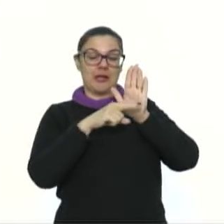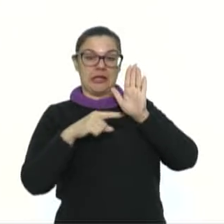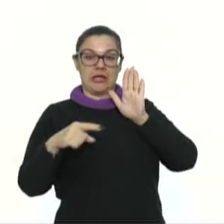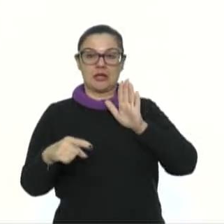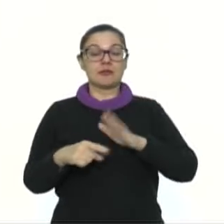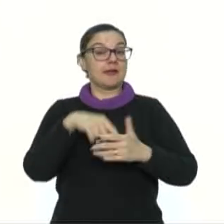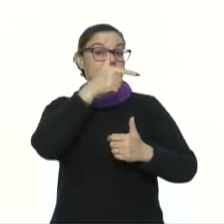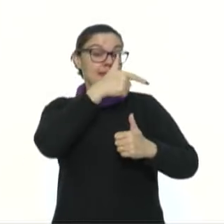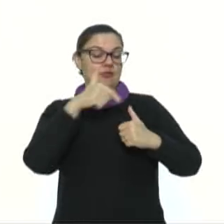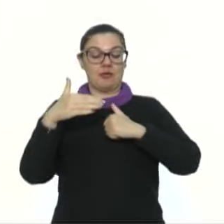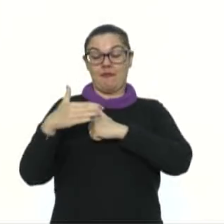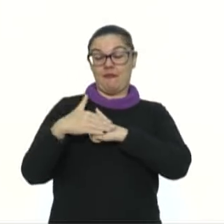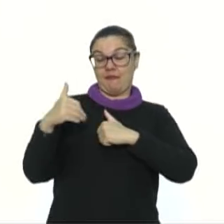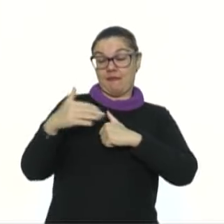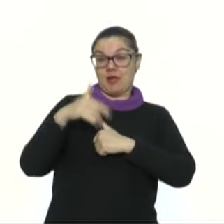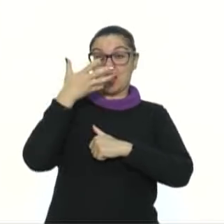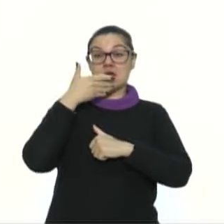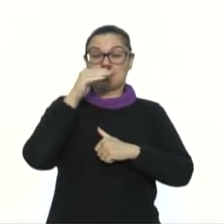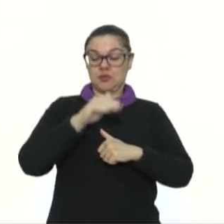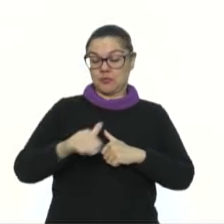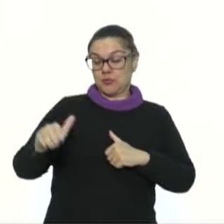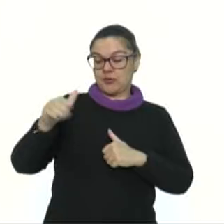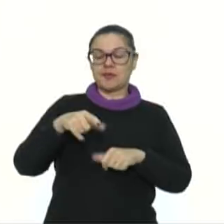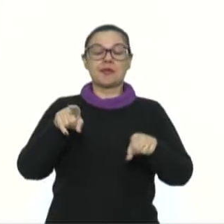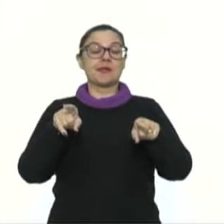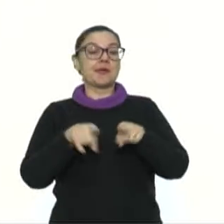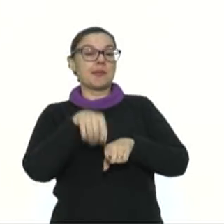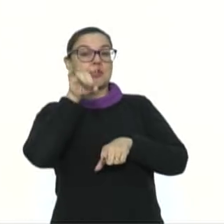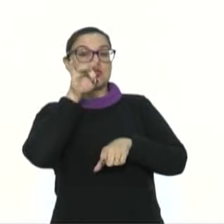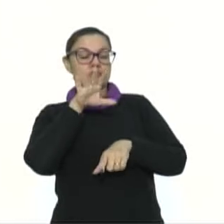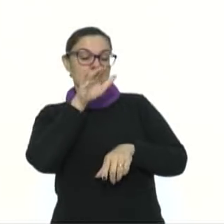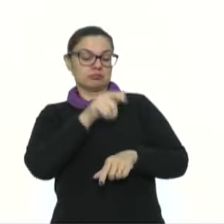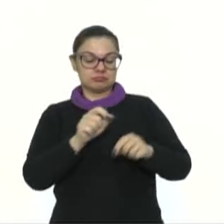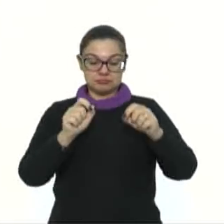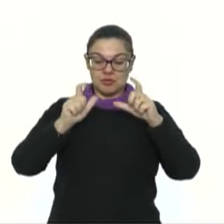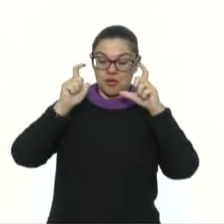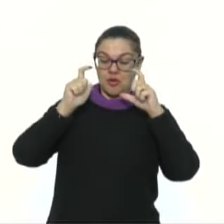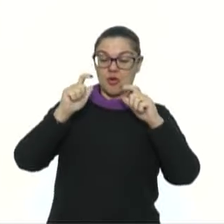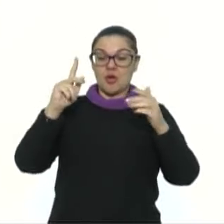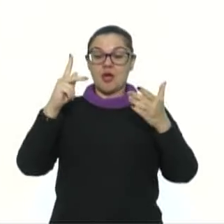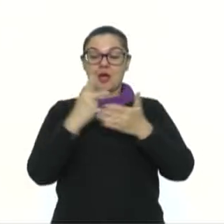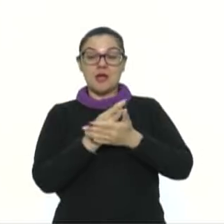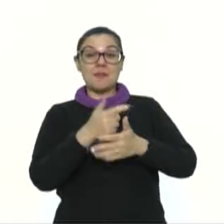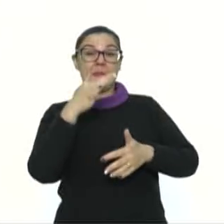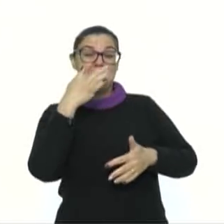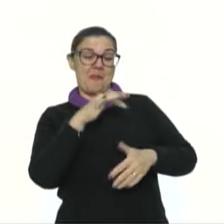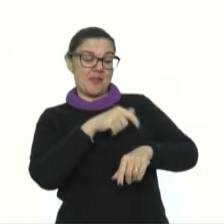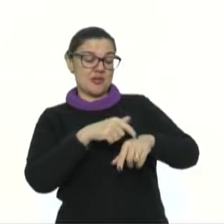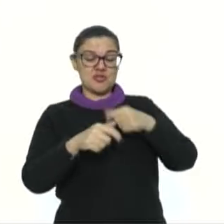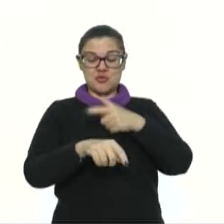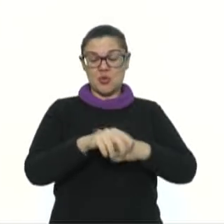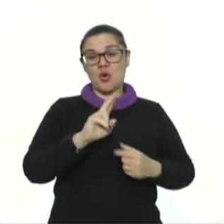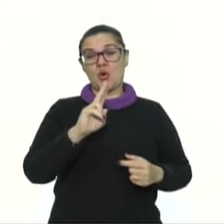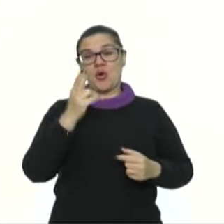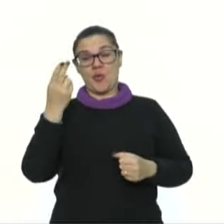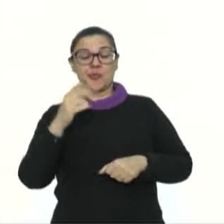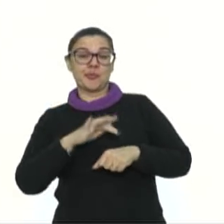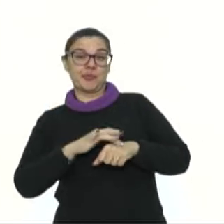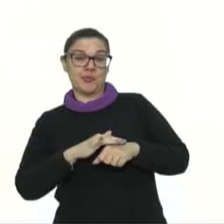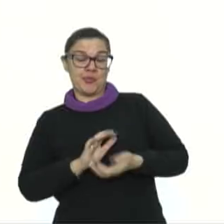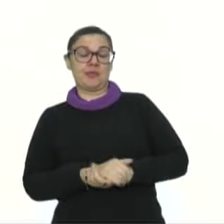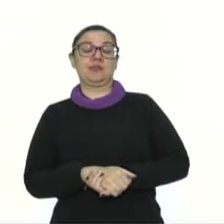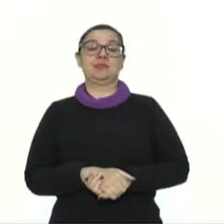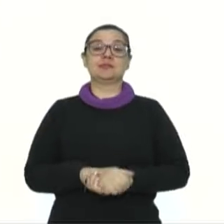pouco afeto quando crianças e que só tiveram a atenção dos familiares quando machucadas ou